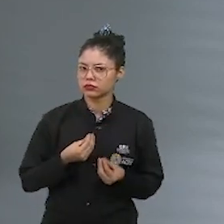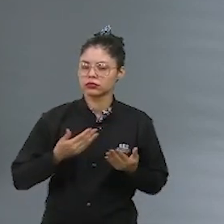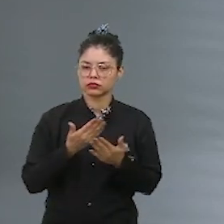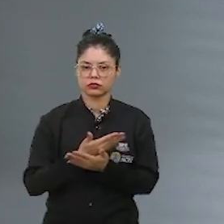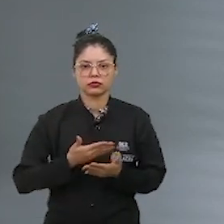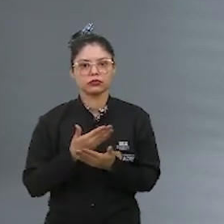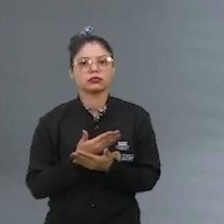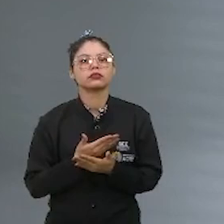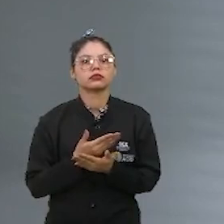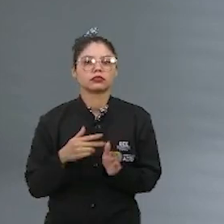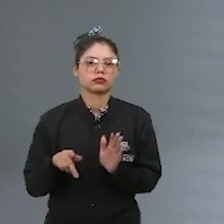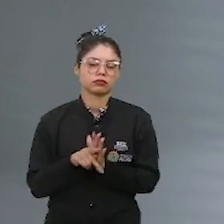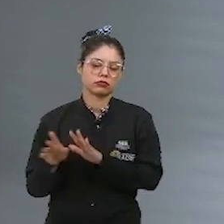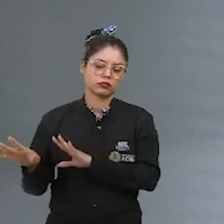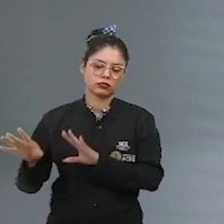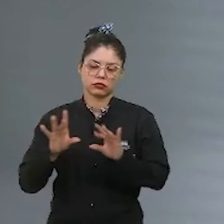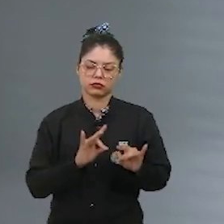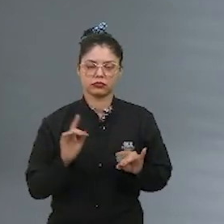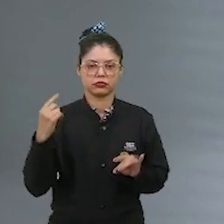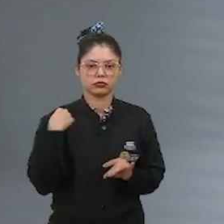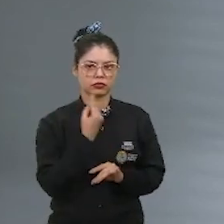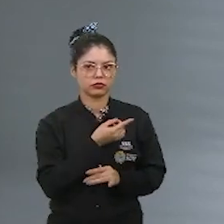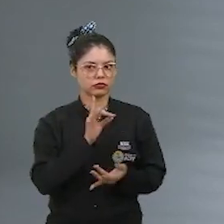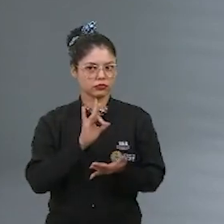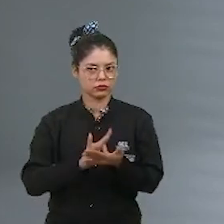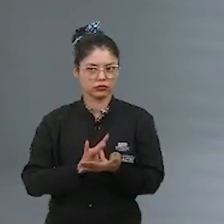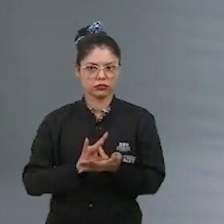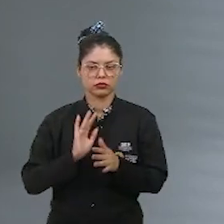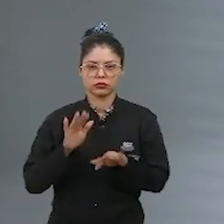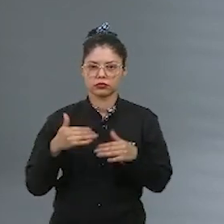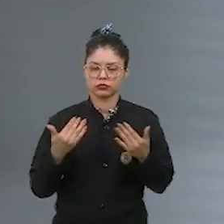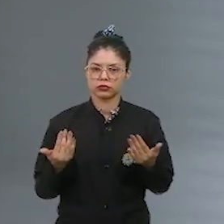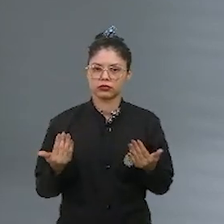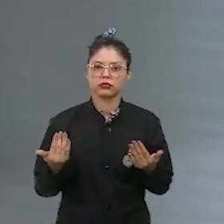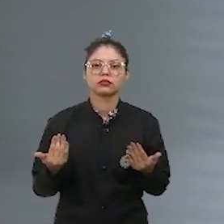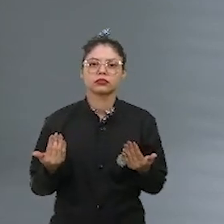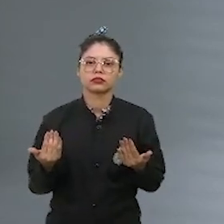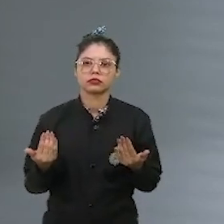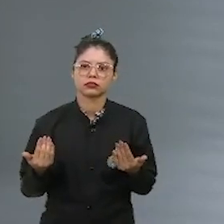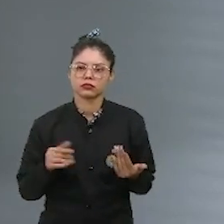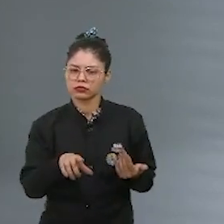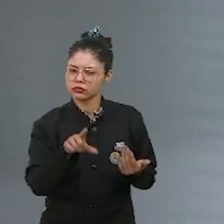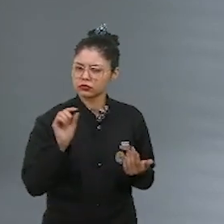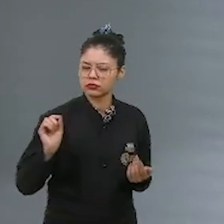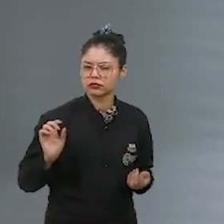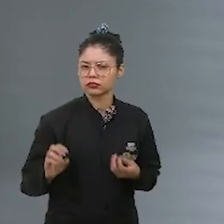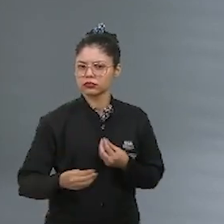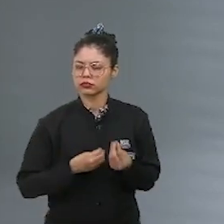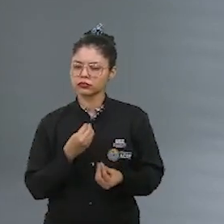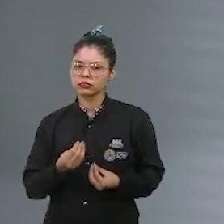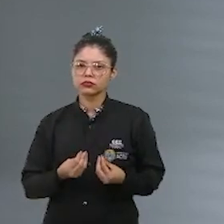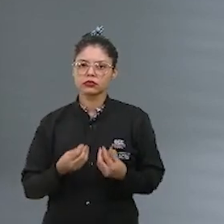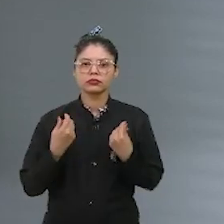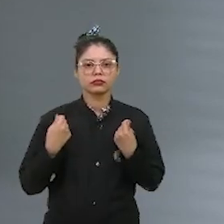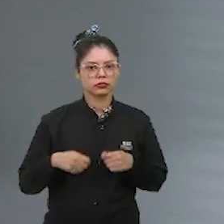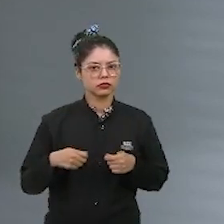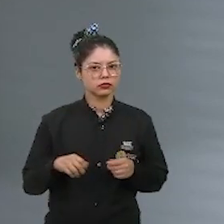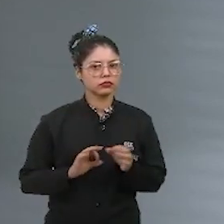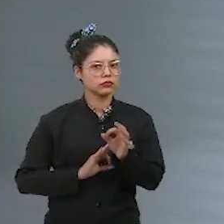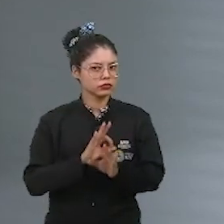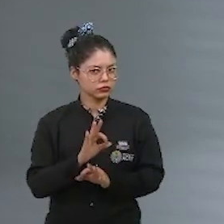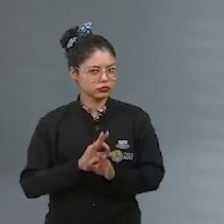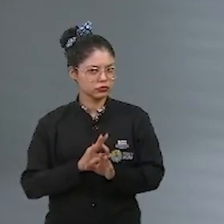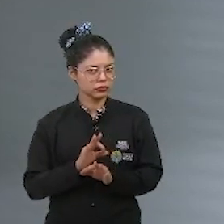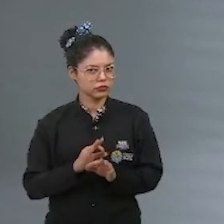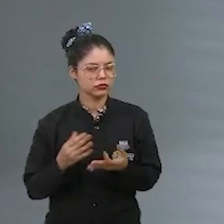os refugiados e trazer para a nossa realidade. Qual é o procedimento, né? Como que nós precisamos tratar